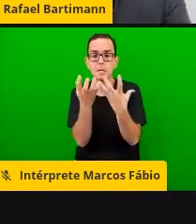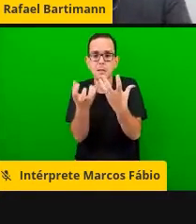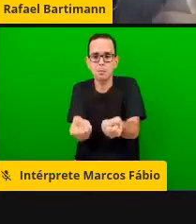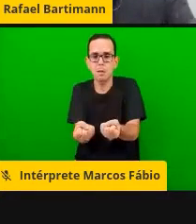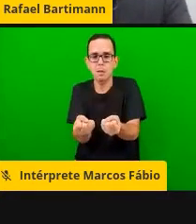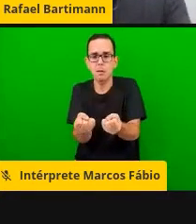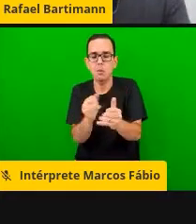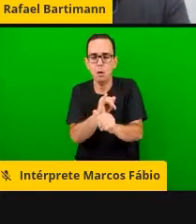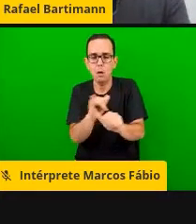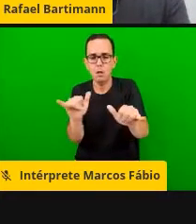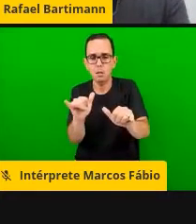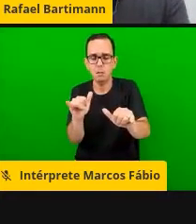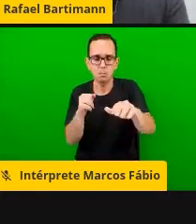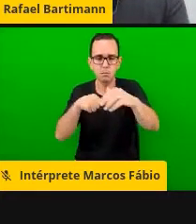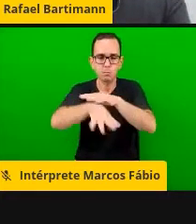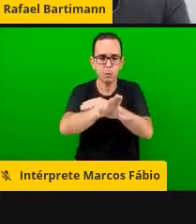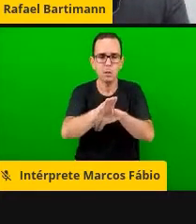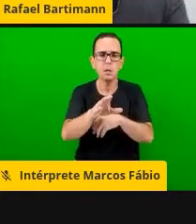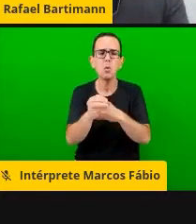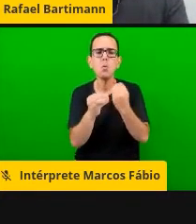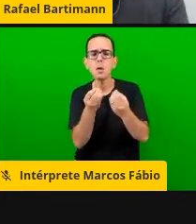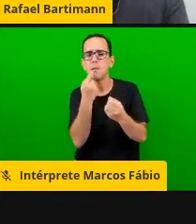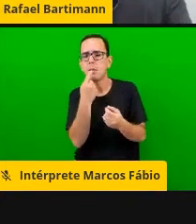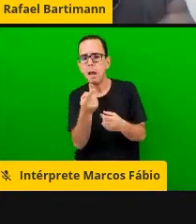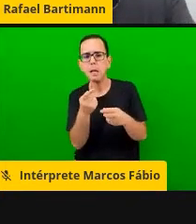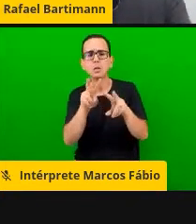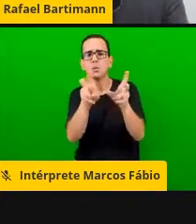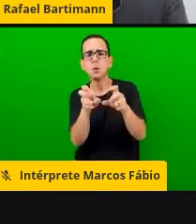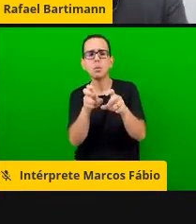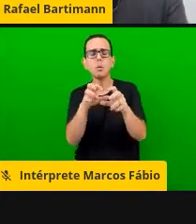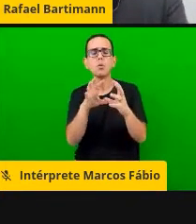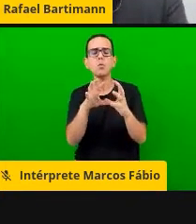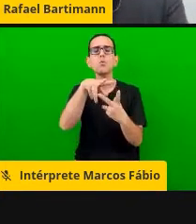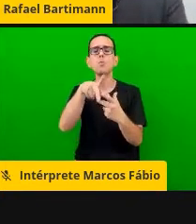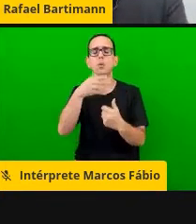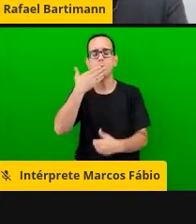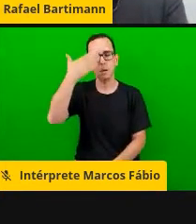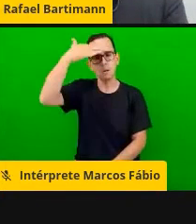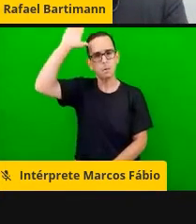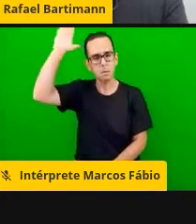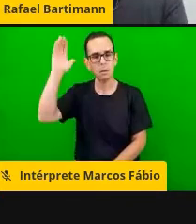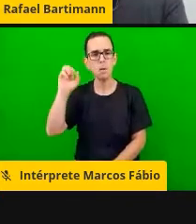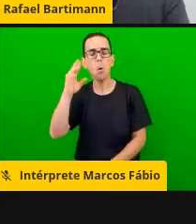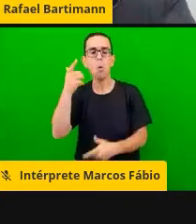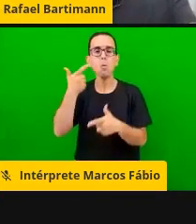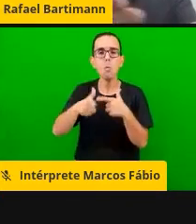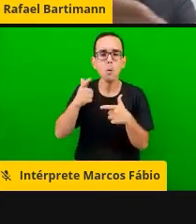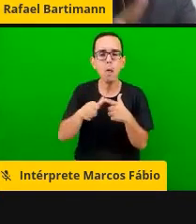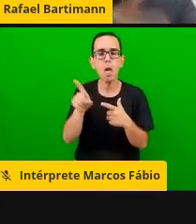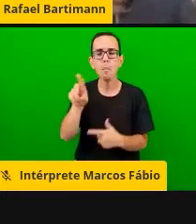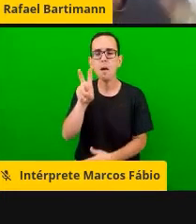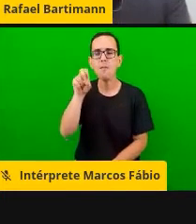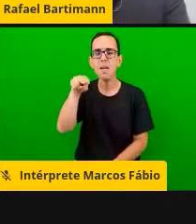leva para a sala de aula. O que dizer da cobertura da mídia sobre o mundo islâmico? Ou sobre a situação da Venezuela? O